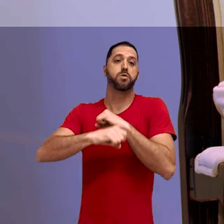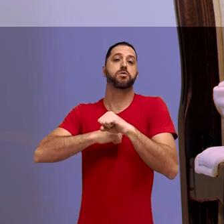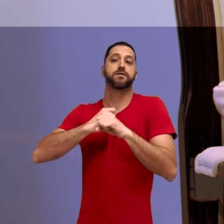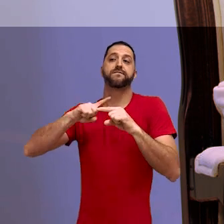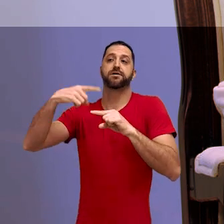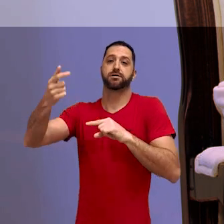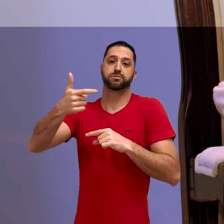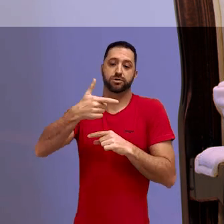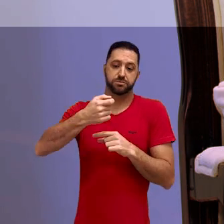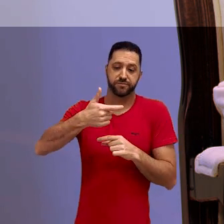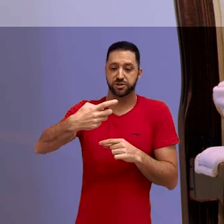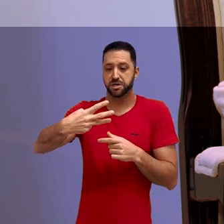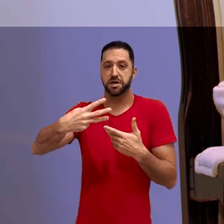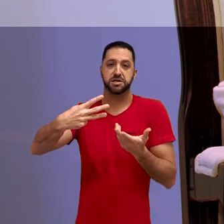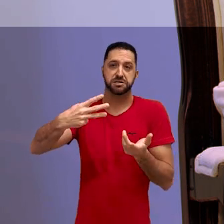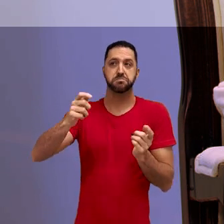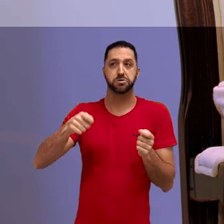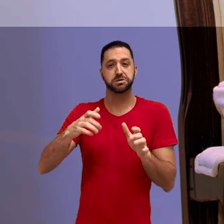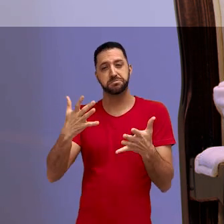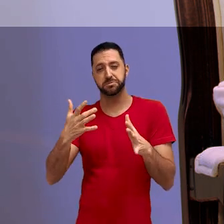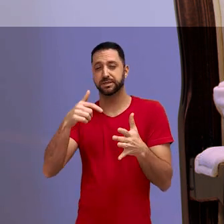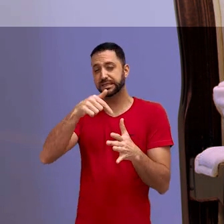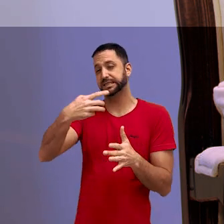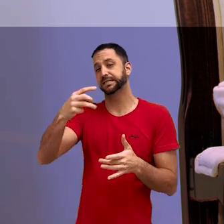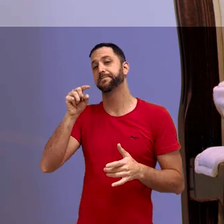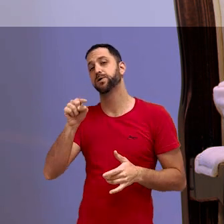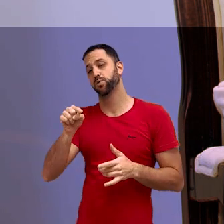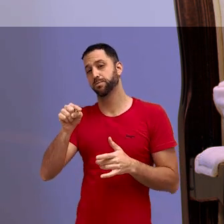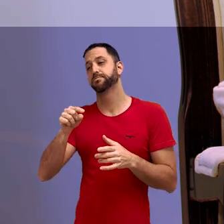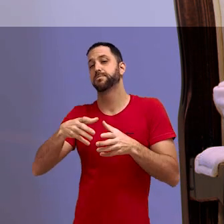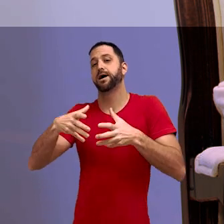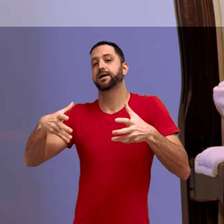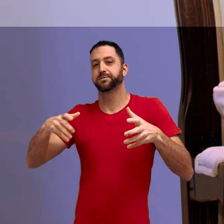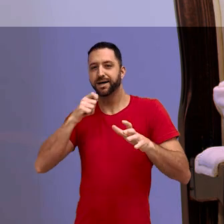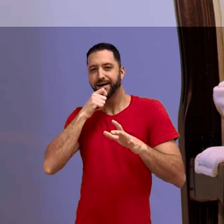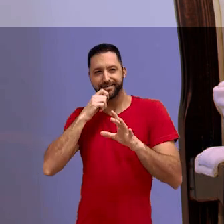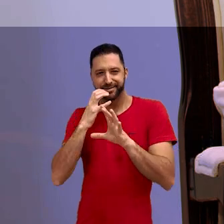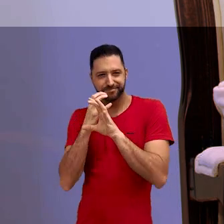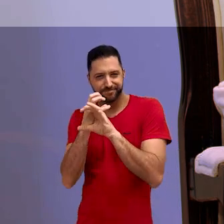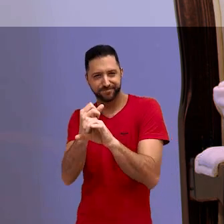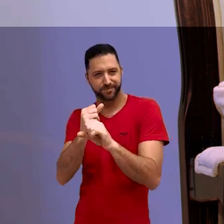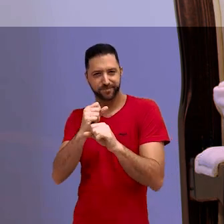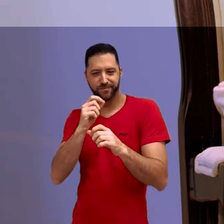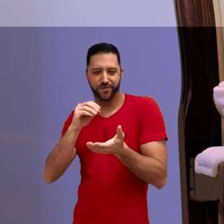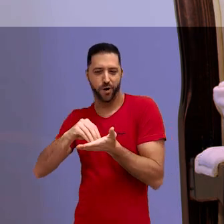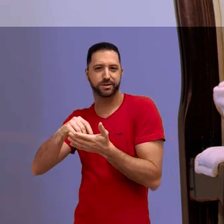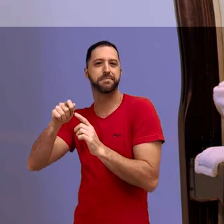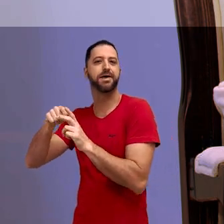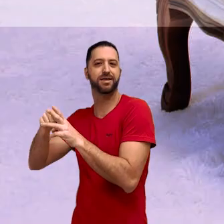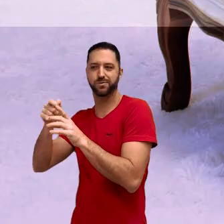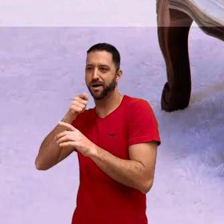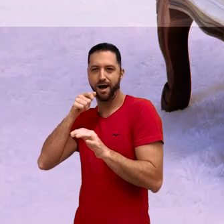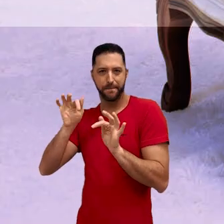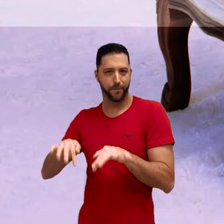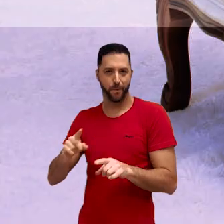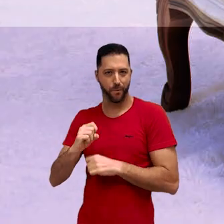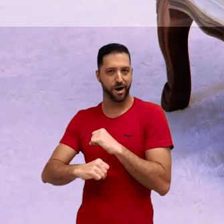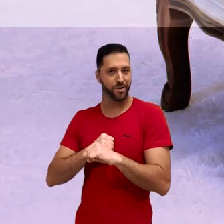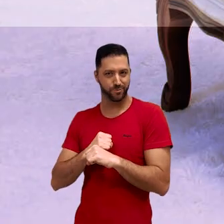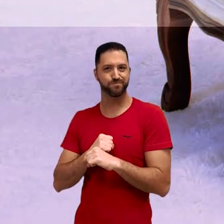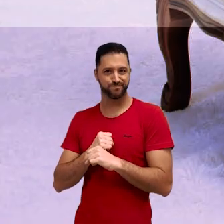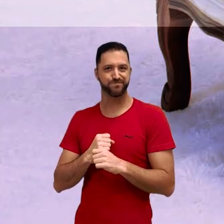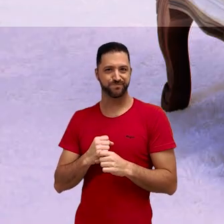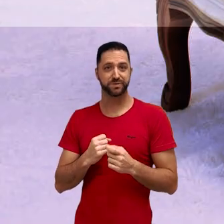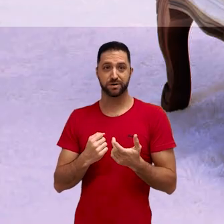ano que vem, talvez para esse ano, 2023, talvez feche em 73 mil. É que não está lá concluído ainda. Mas assim, ou